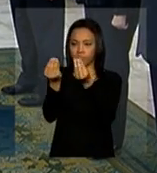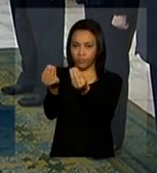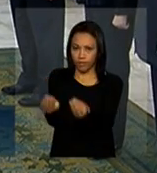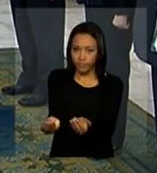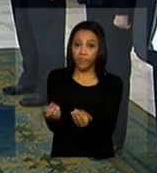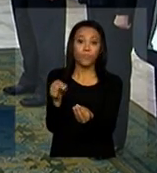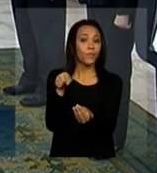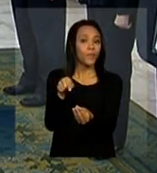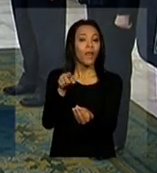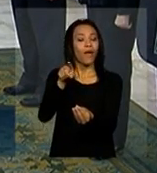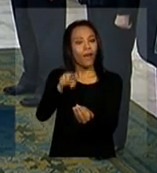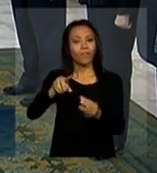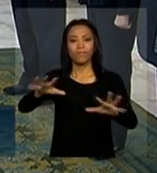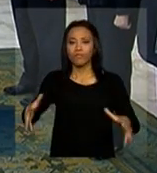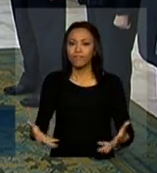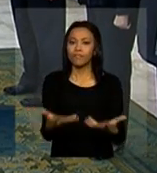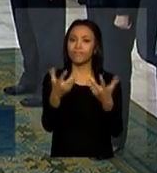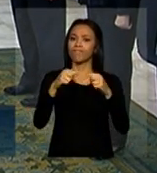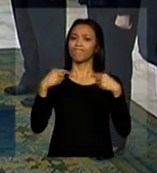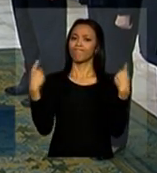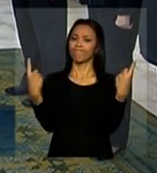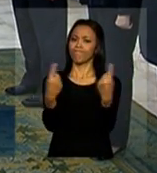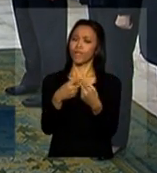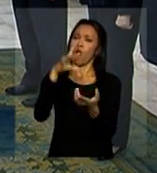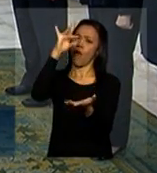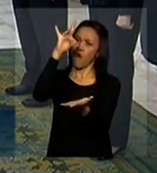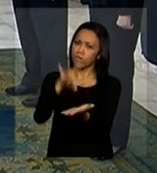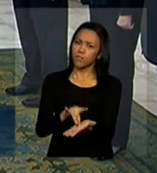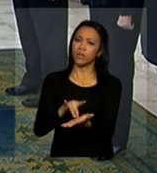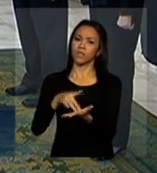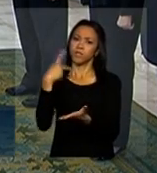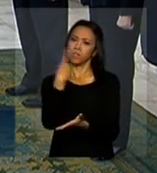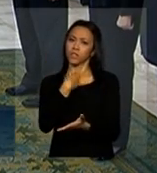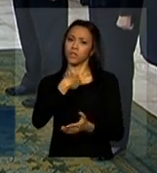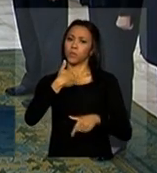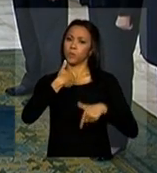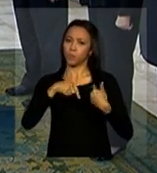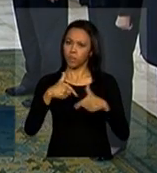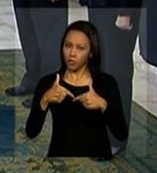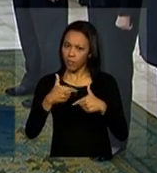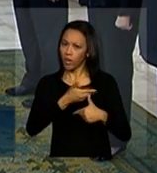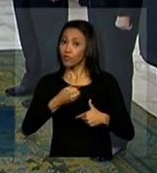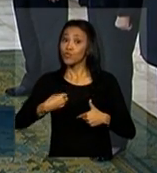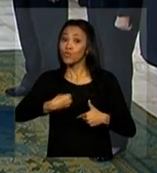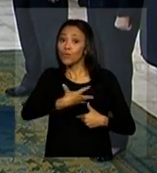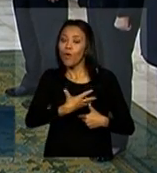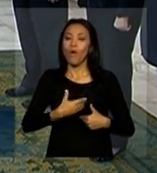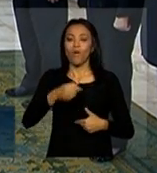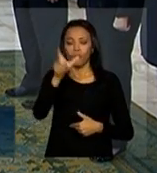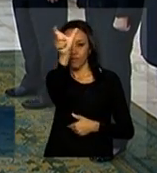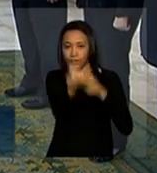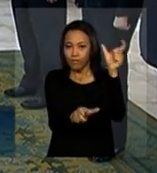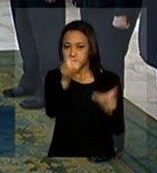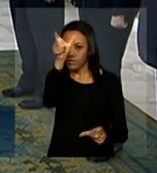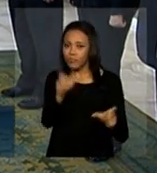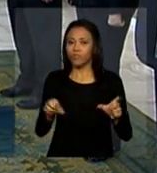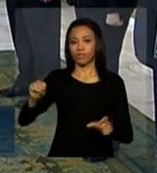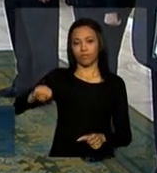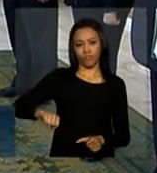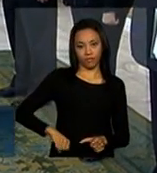Nesta que é uma cerimônia que formaliza o trabalho, as funções dos novos embaixadores estrangeiros no